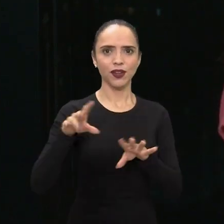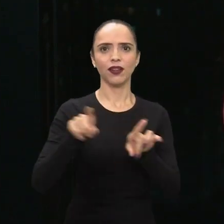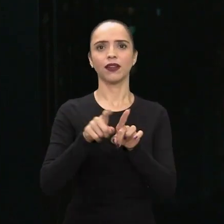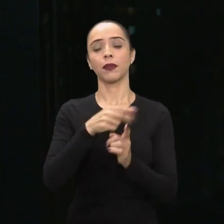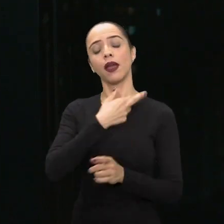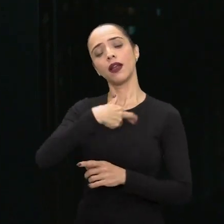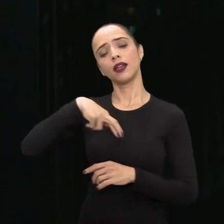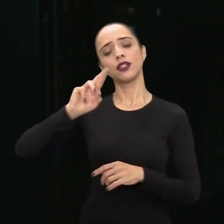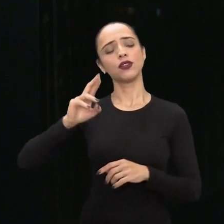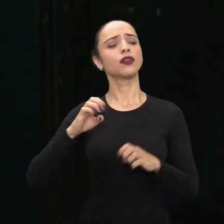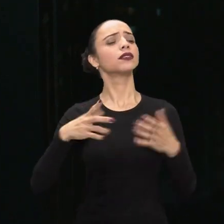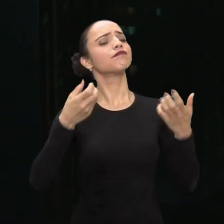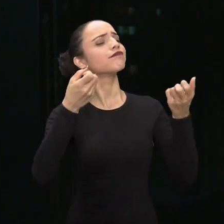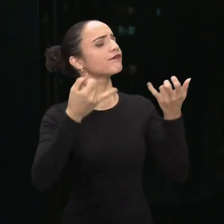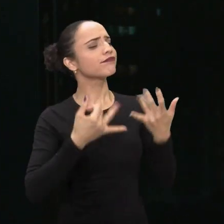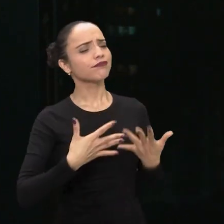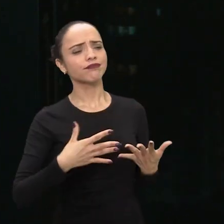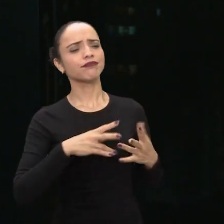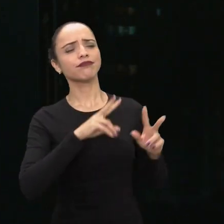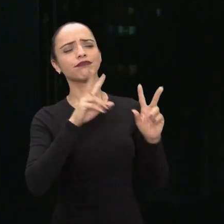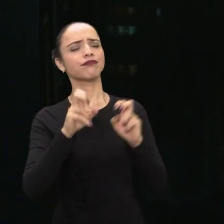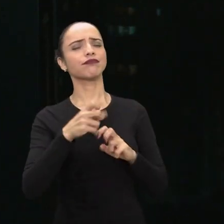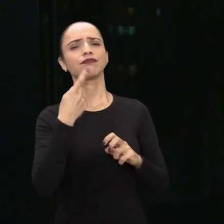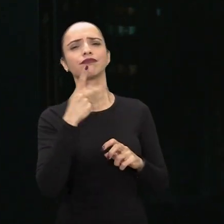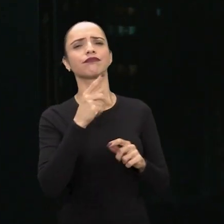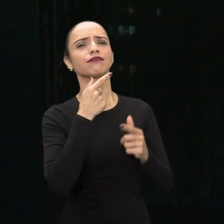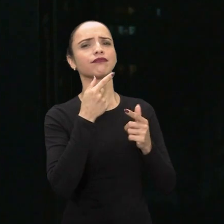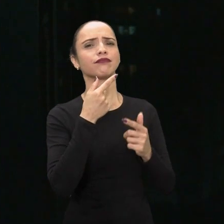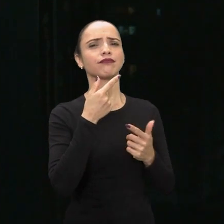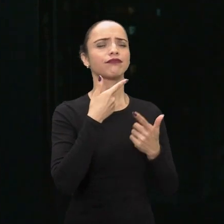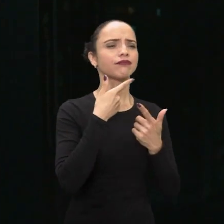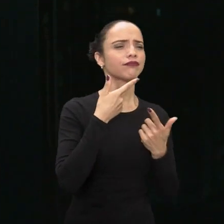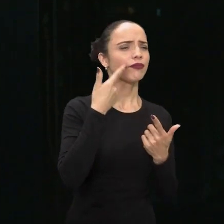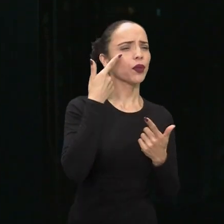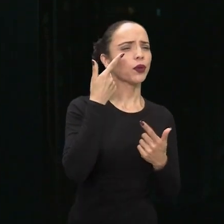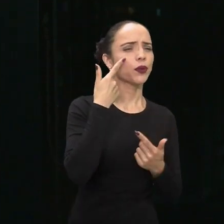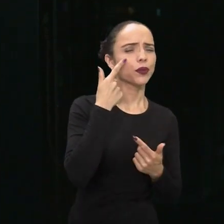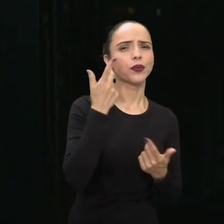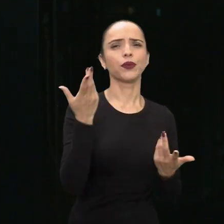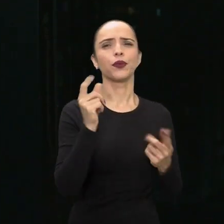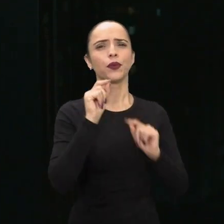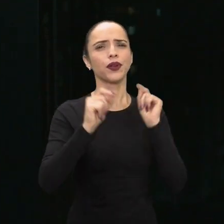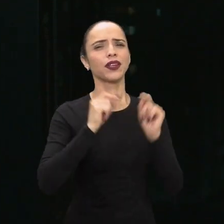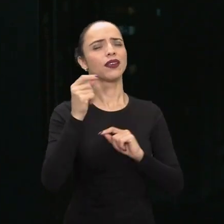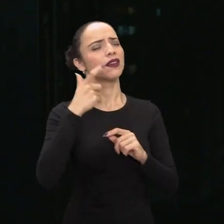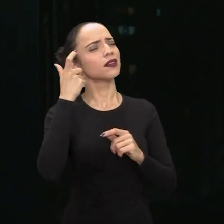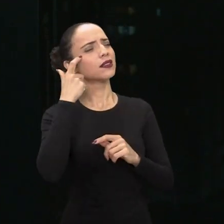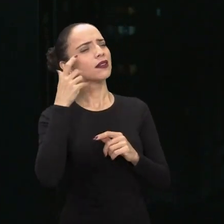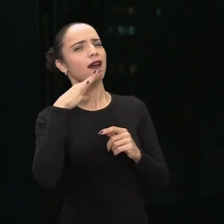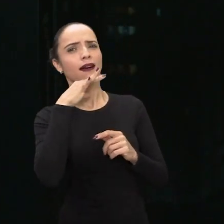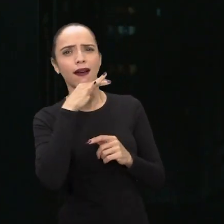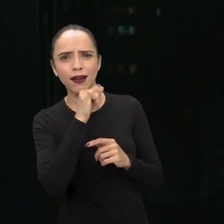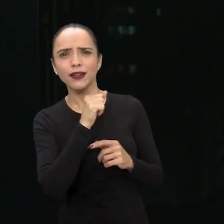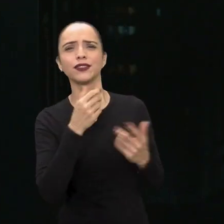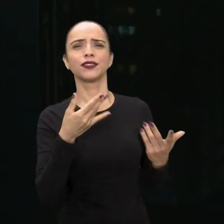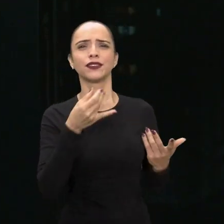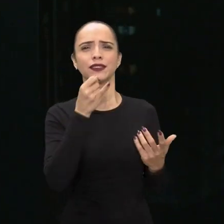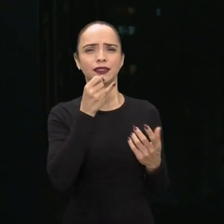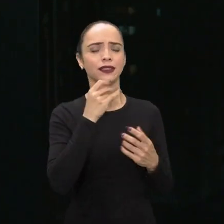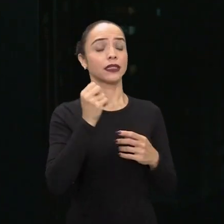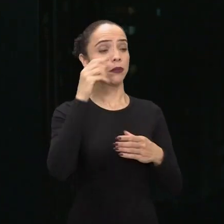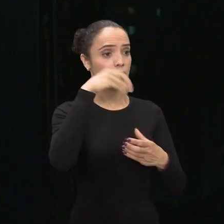religiosas queria que o senhor fizesse um apontamento em relação a isso né primeiro da questão da parceria público privada dentro do sistema